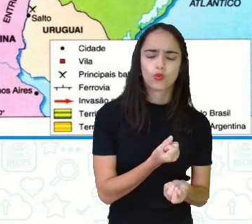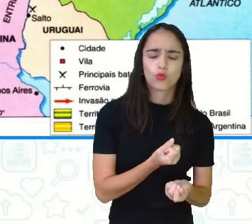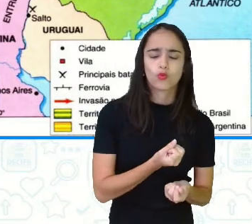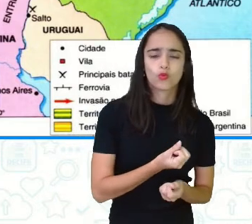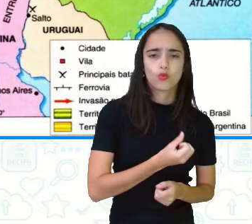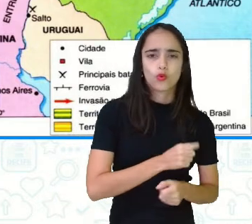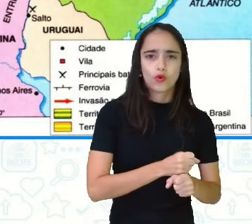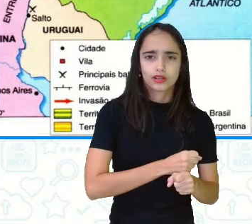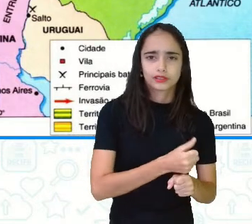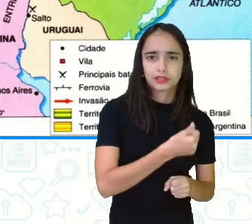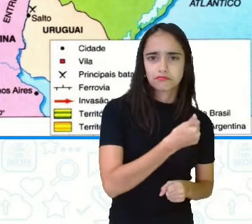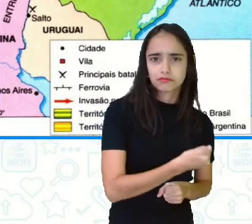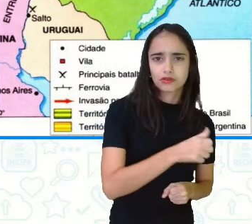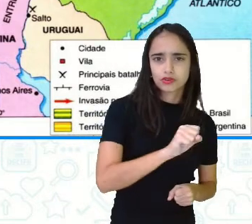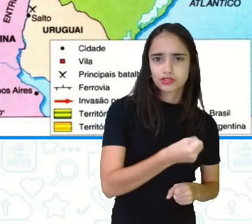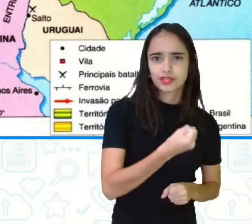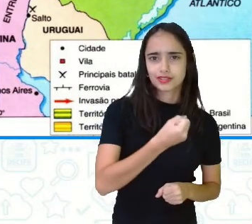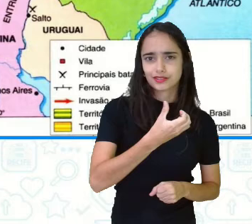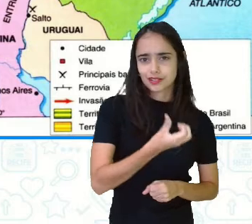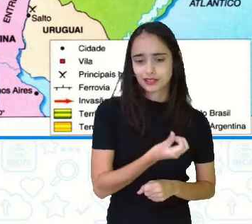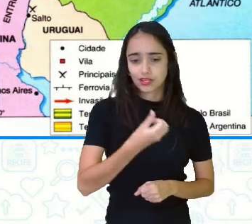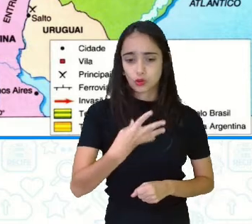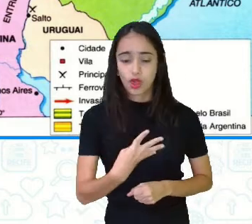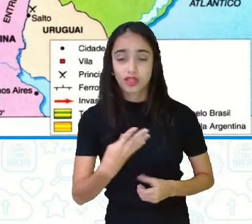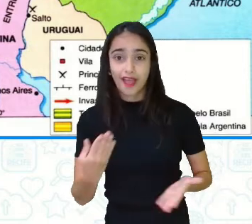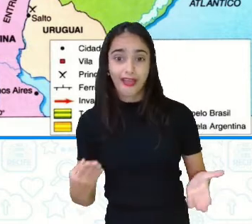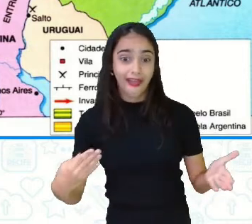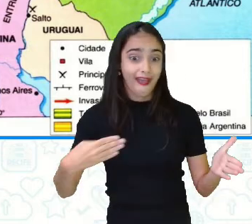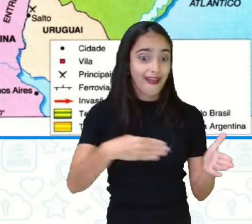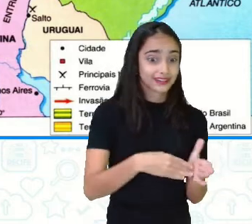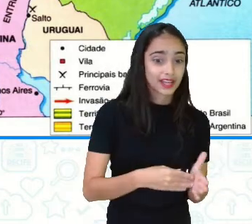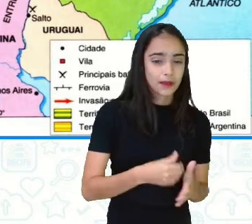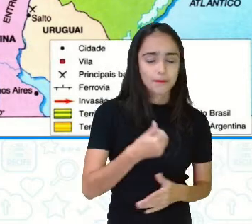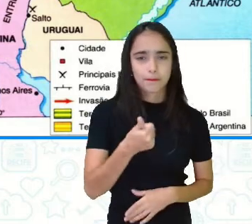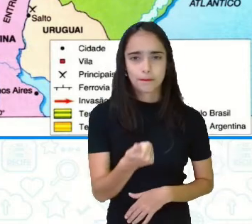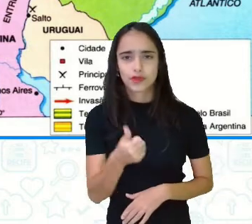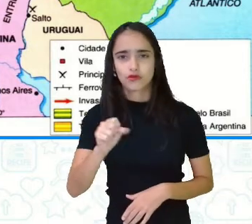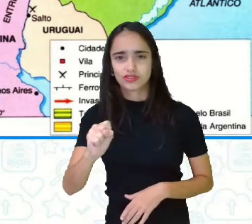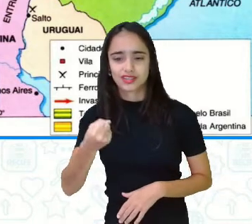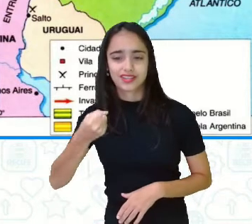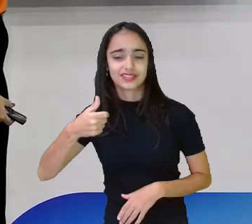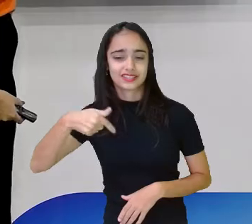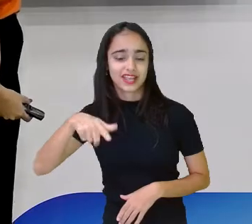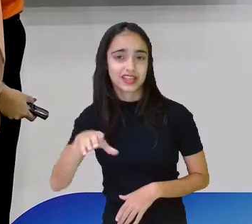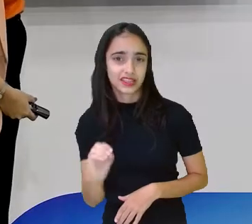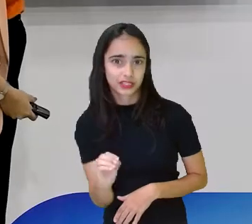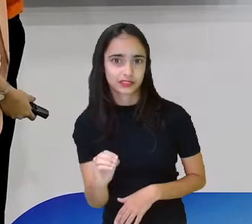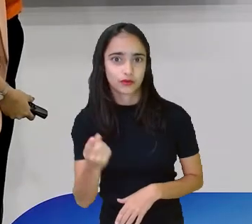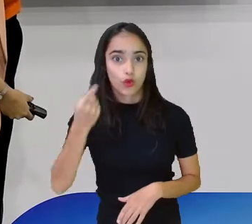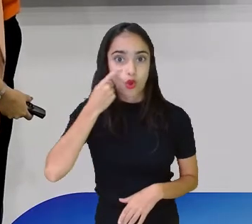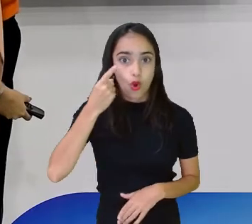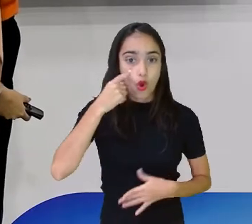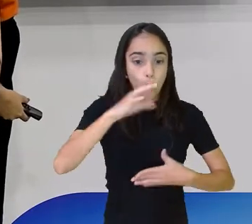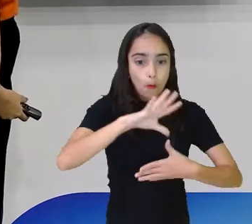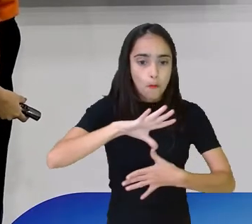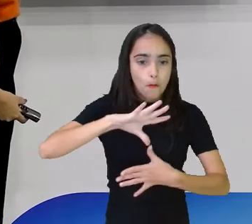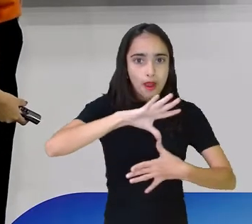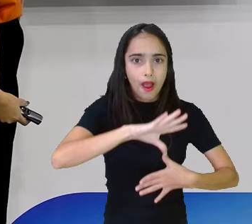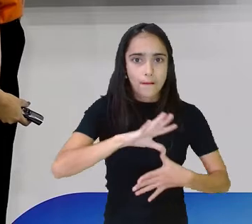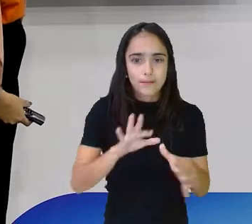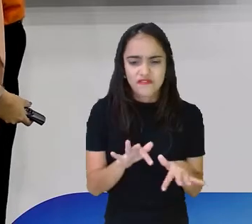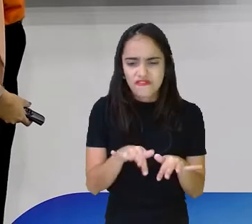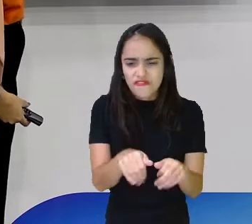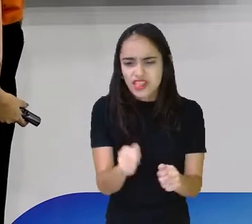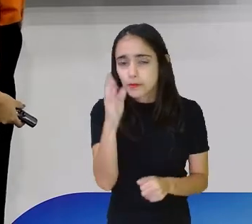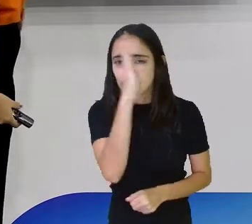1864 a março de 1870. Aconteceu, gente, olha aqui, ó, o mapinha lá no final do Brasil. Aqui, ó,